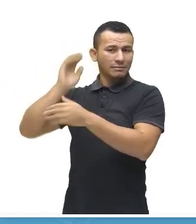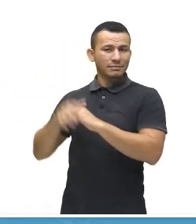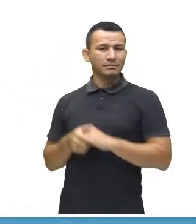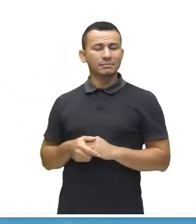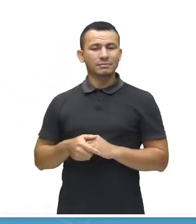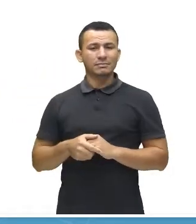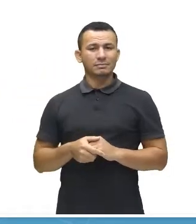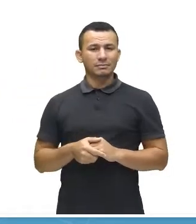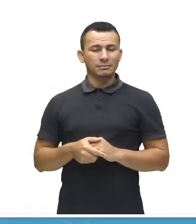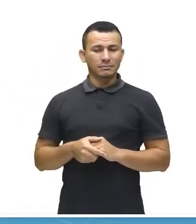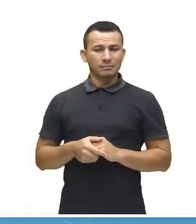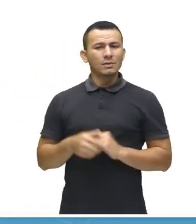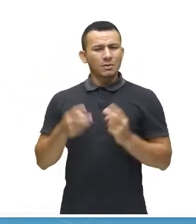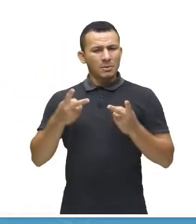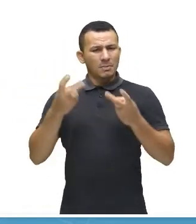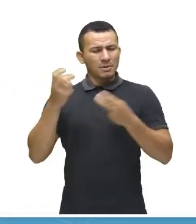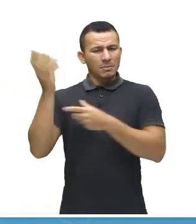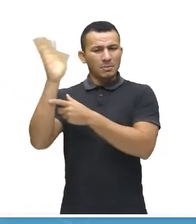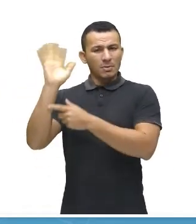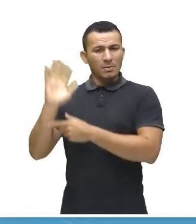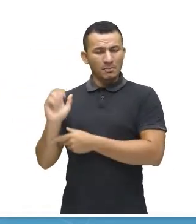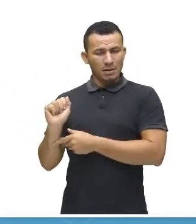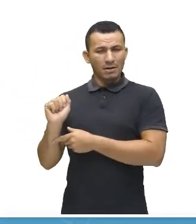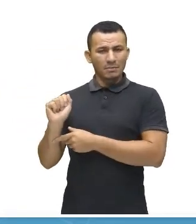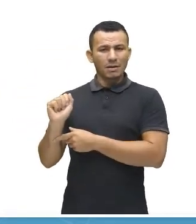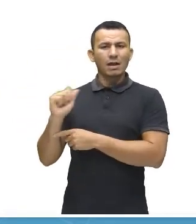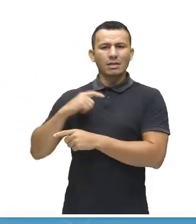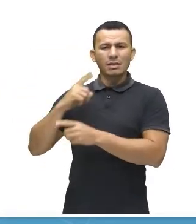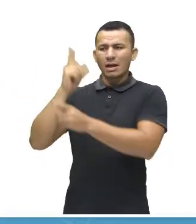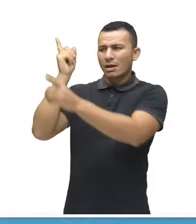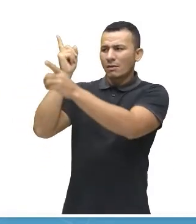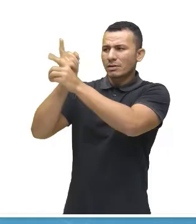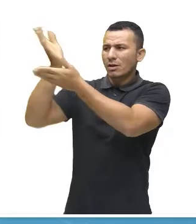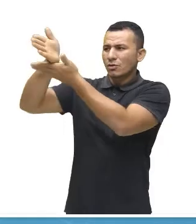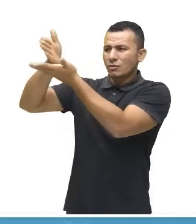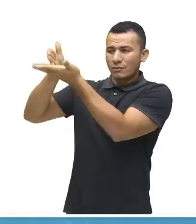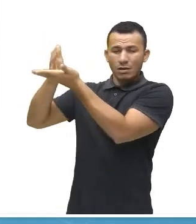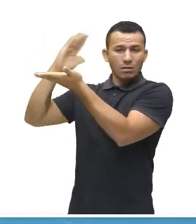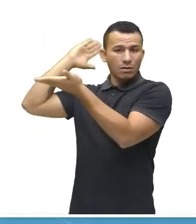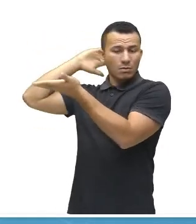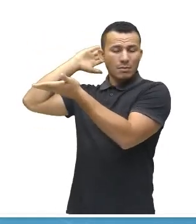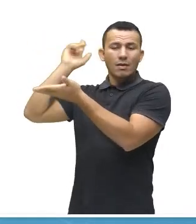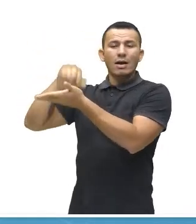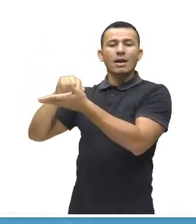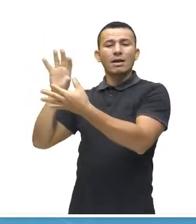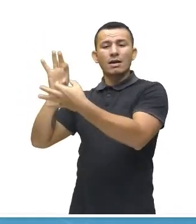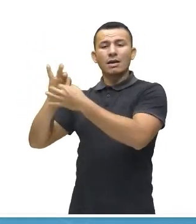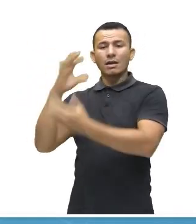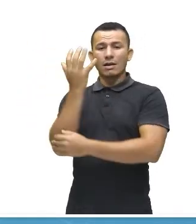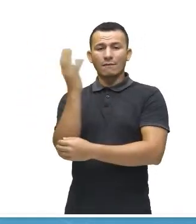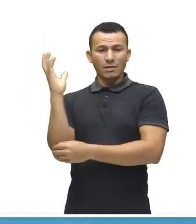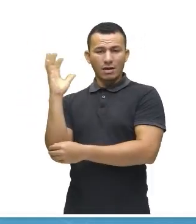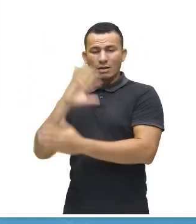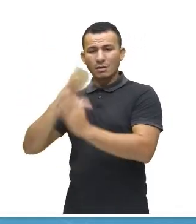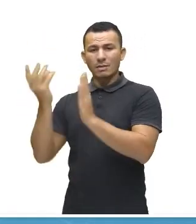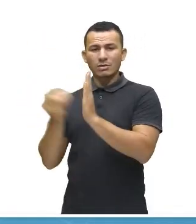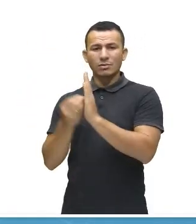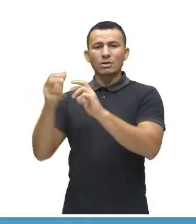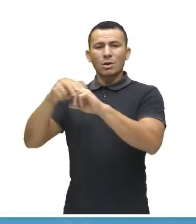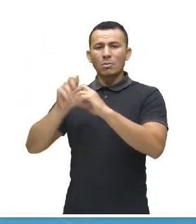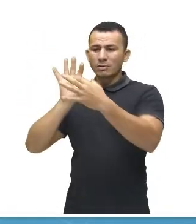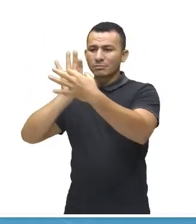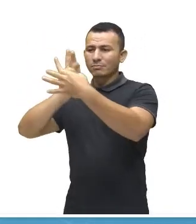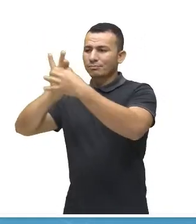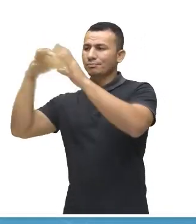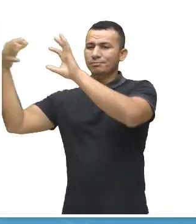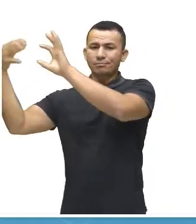vegetação principal que a gente vai encontrar nessa parte do Pará? A floresta amazônica. Então, nessa